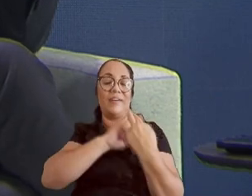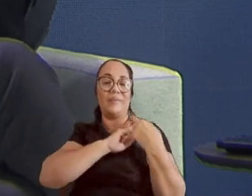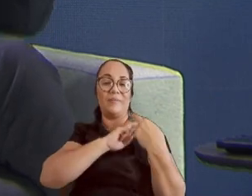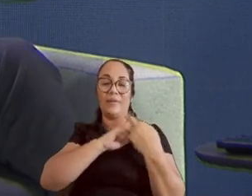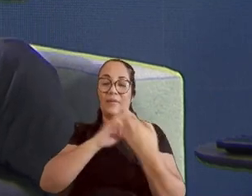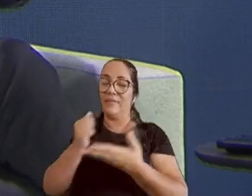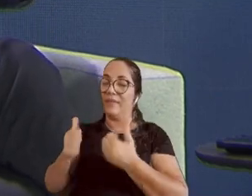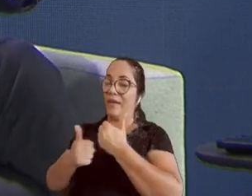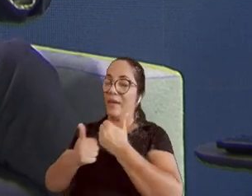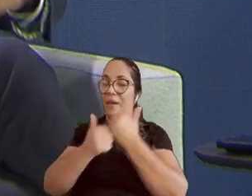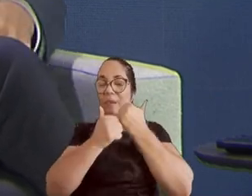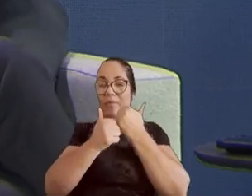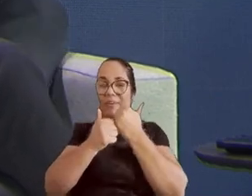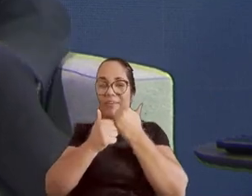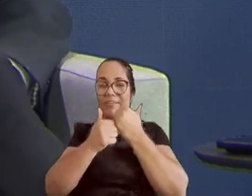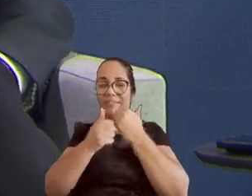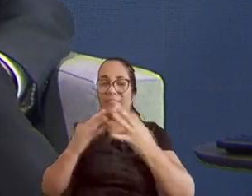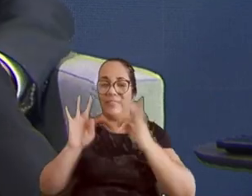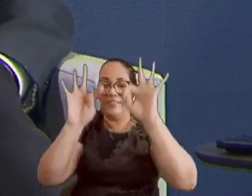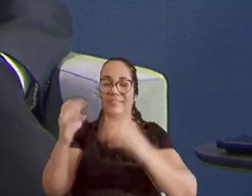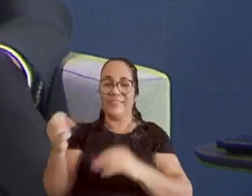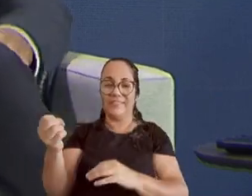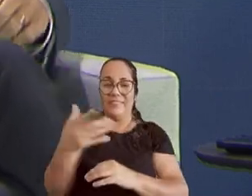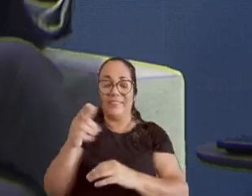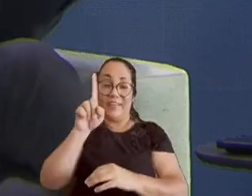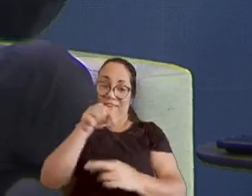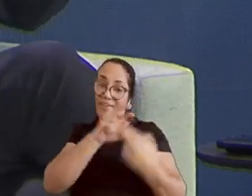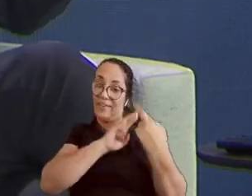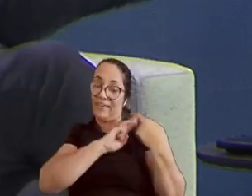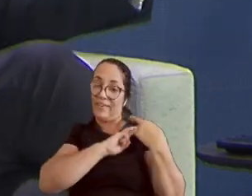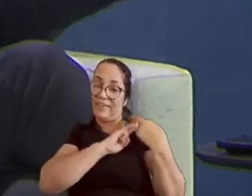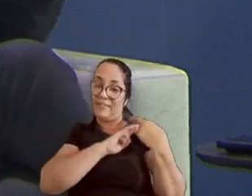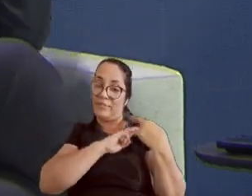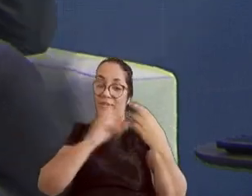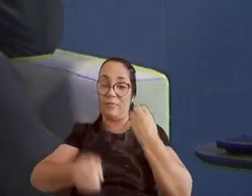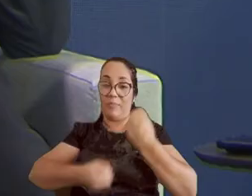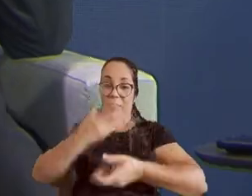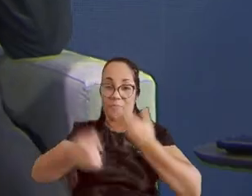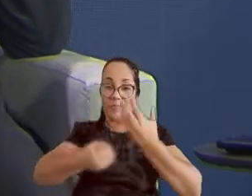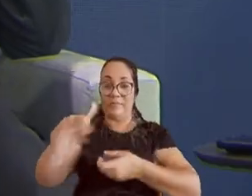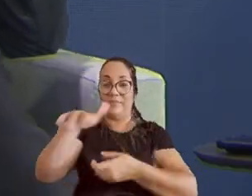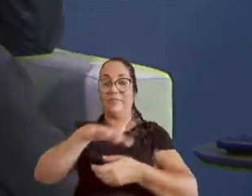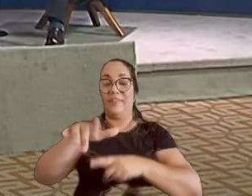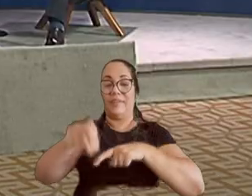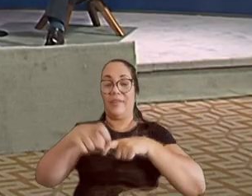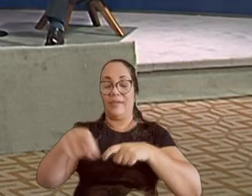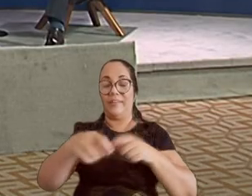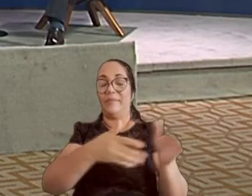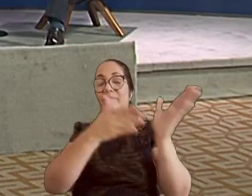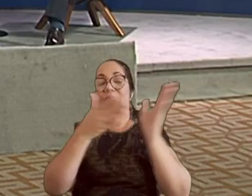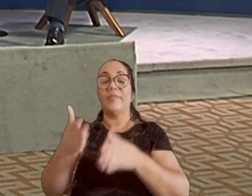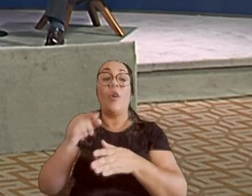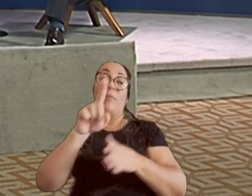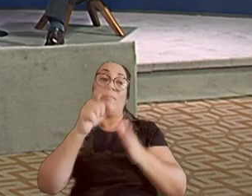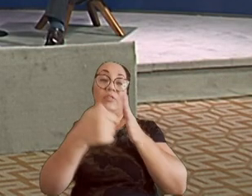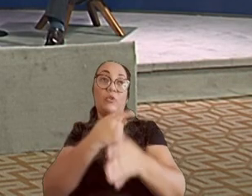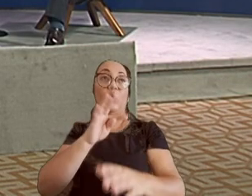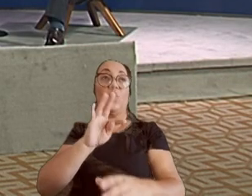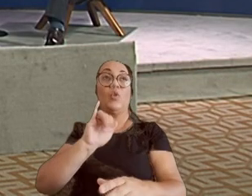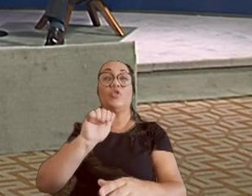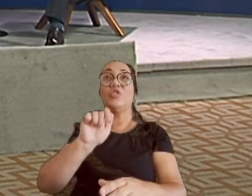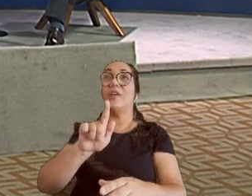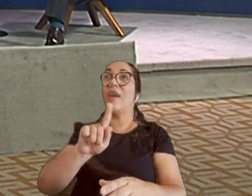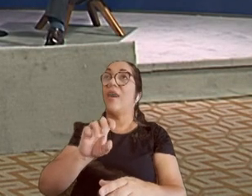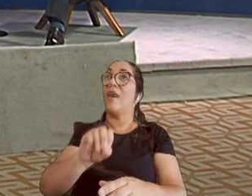é diretamente responsável principalmente de produtividade mas e na tua pergunta Thiago Eu acho que tem eficiência no Agro talvez da